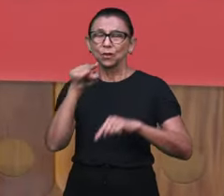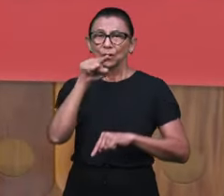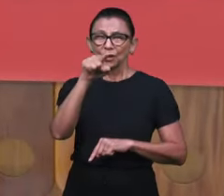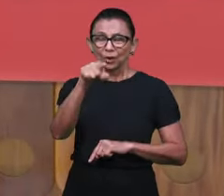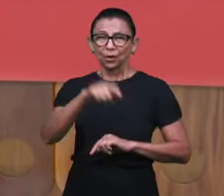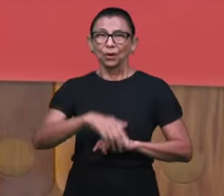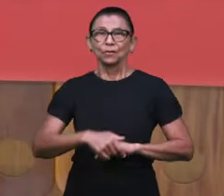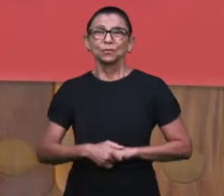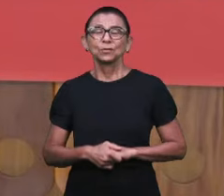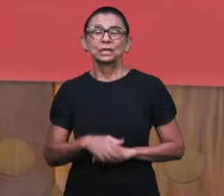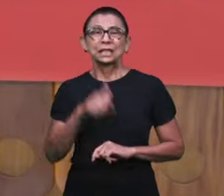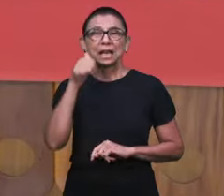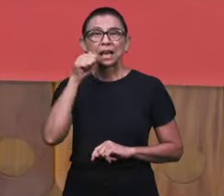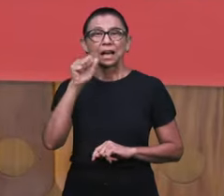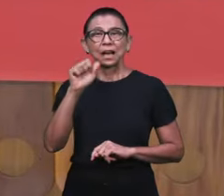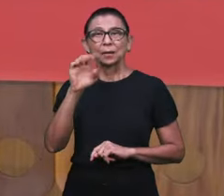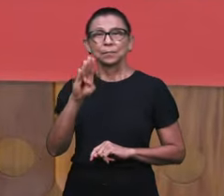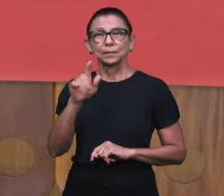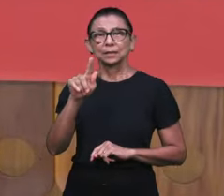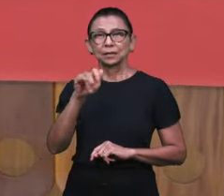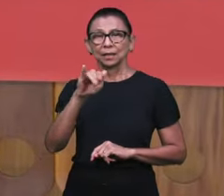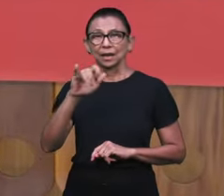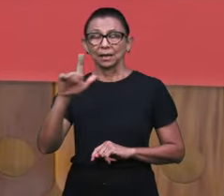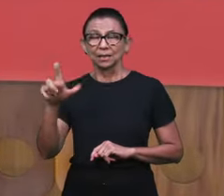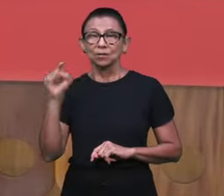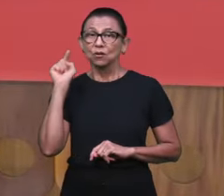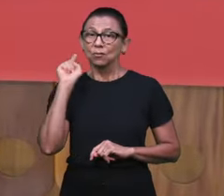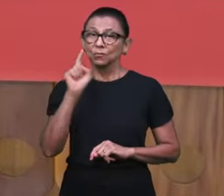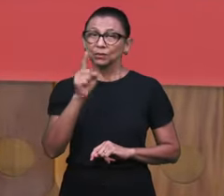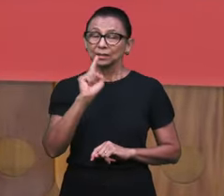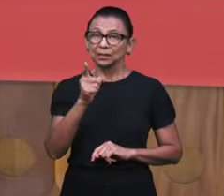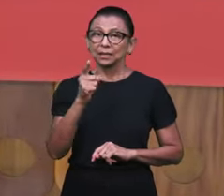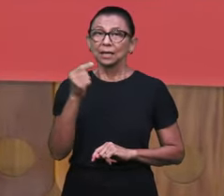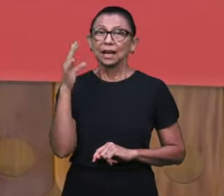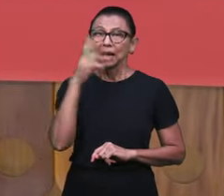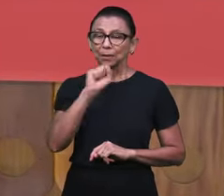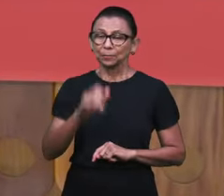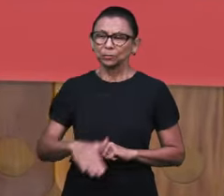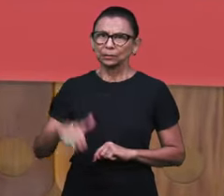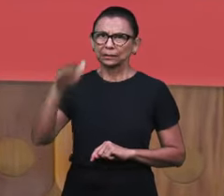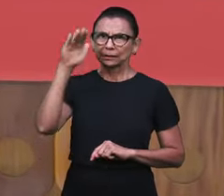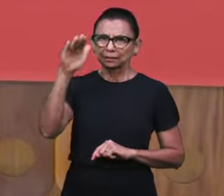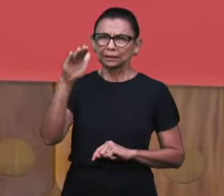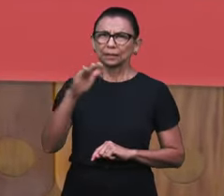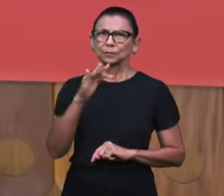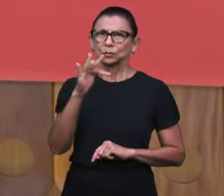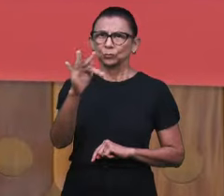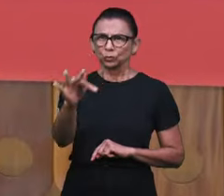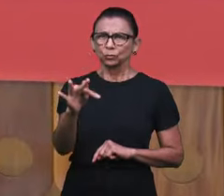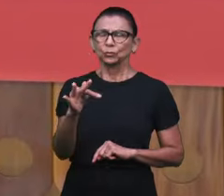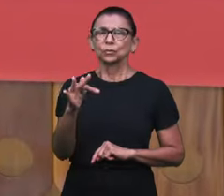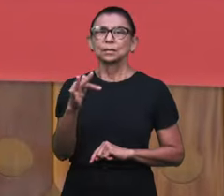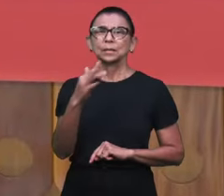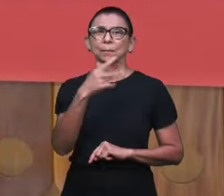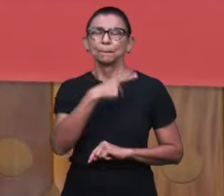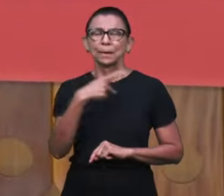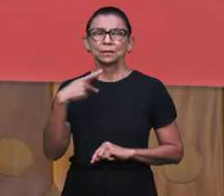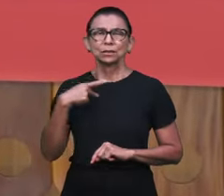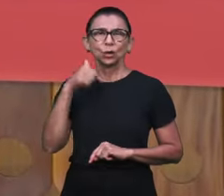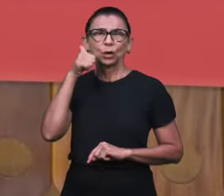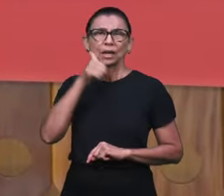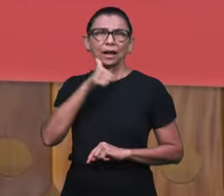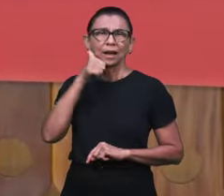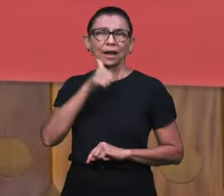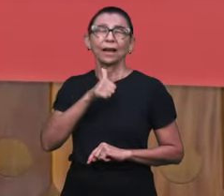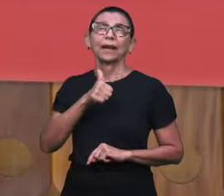lá na Argentina. Meus irmãos, nós temos que dizer aquilo que nós estamos vendo. Mandem para cá que vocês vão ver daqui para frente. Vai